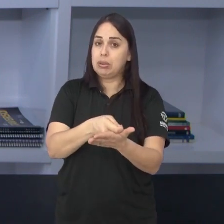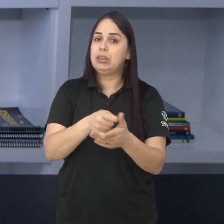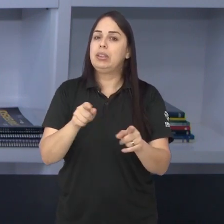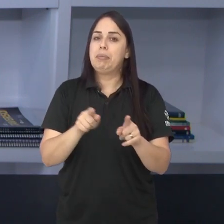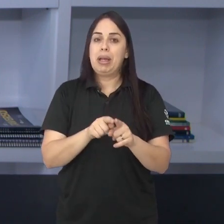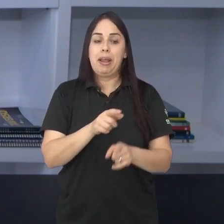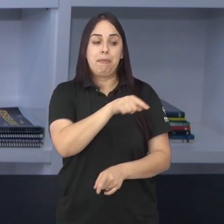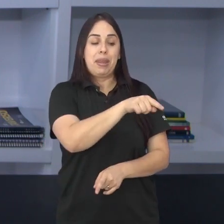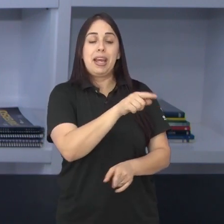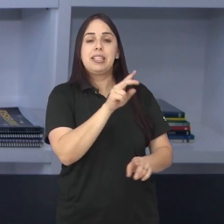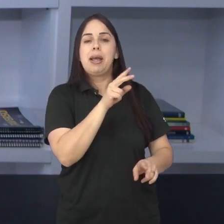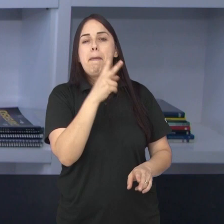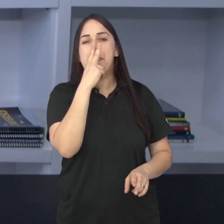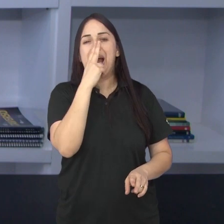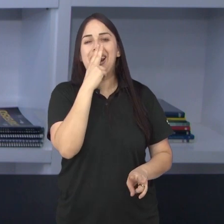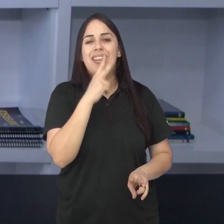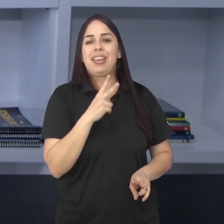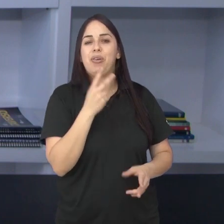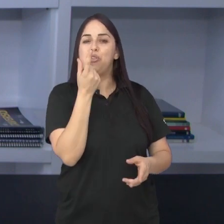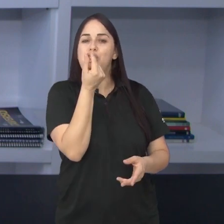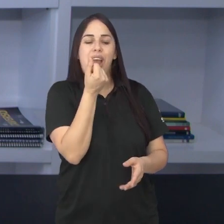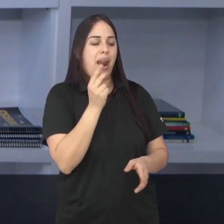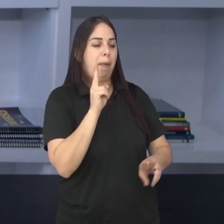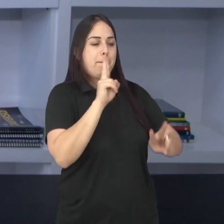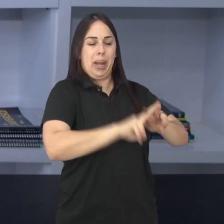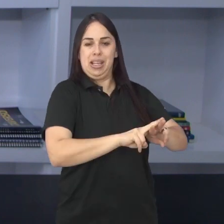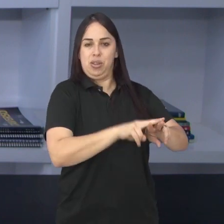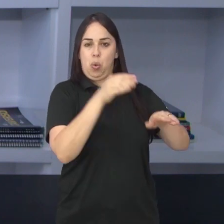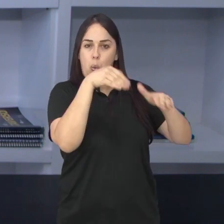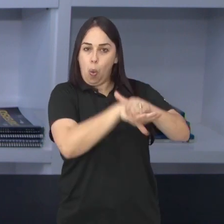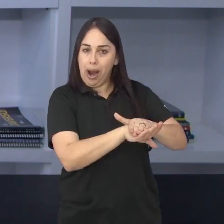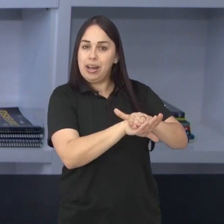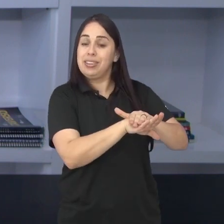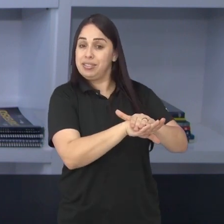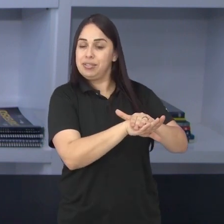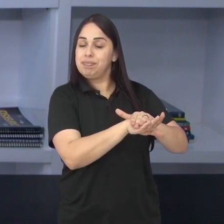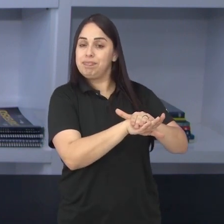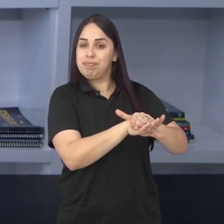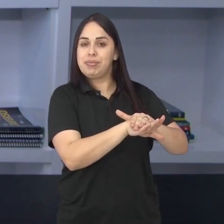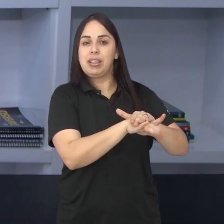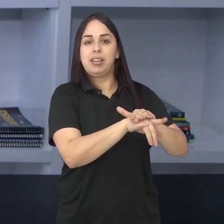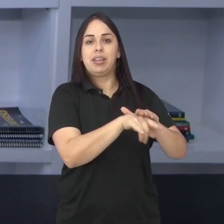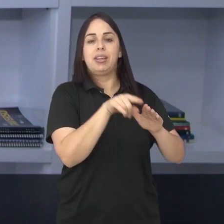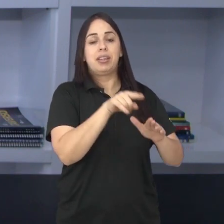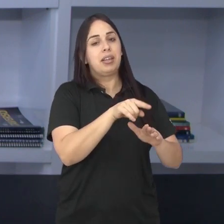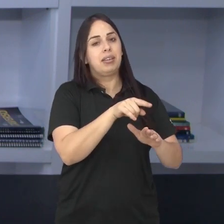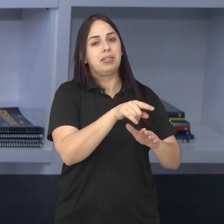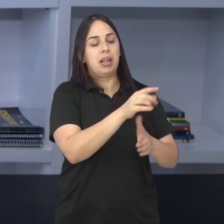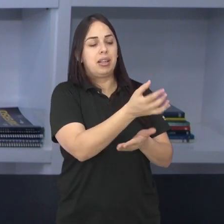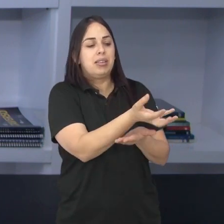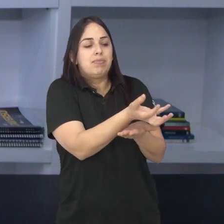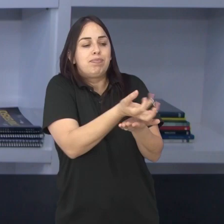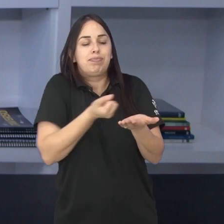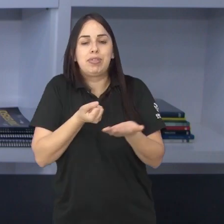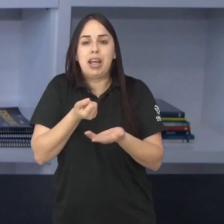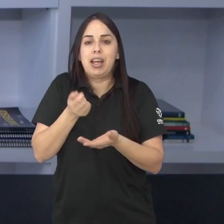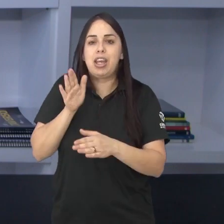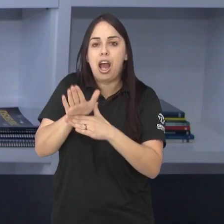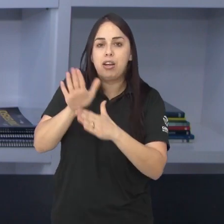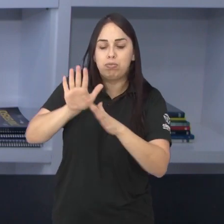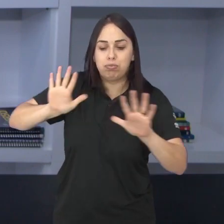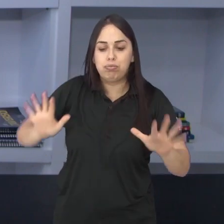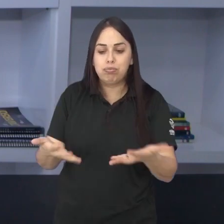estava preso lá dentro do governo, né, na Caixa Econômica, que é liberado para dar uma oxigenada na